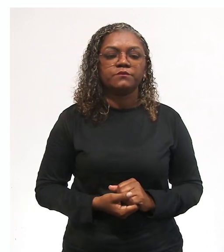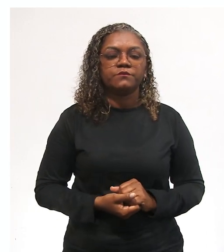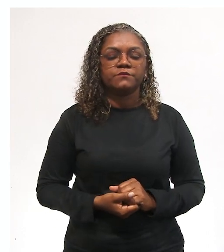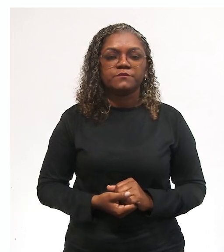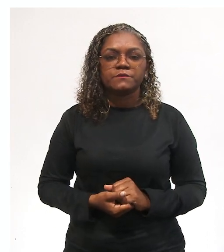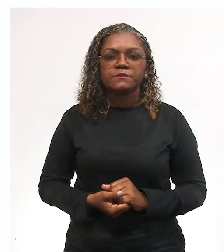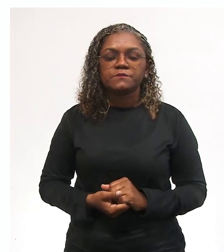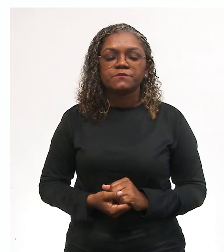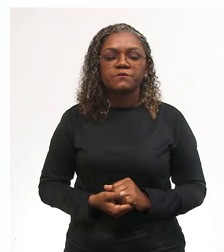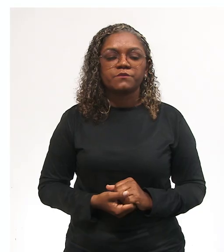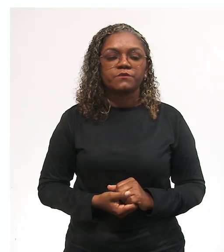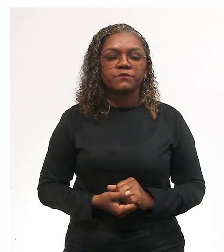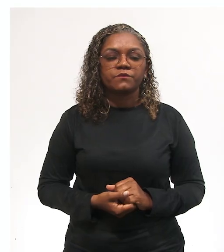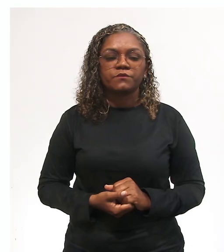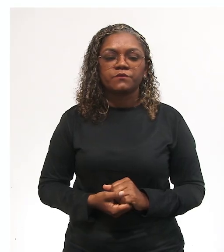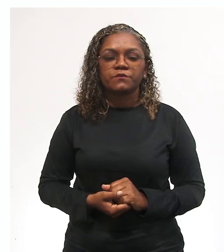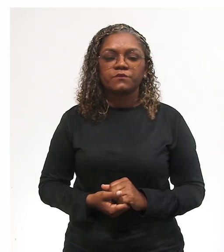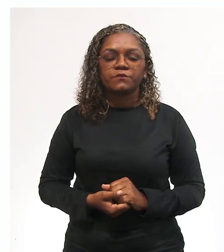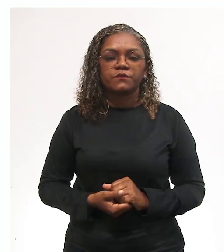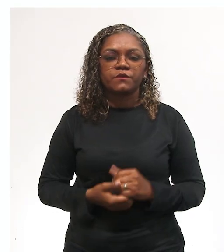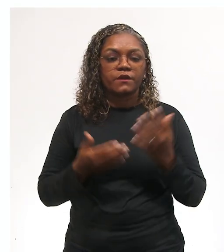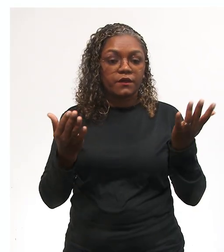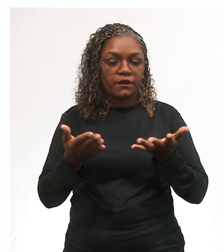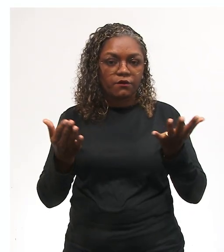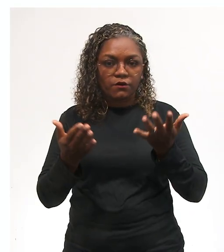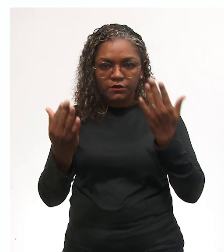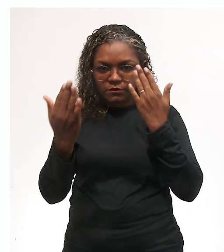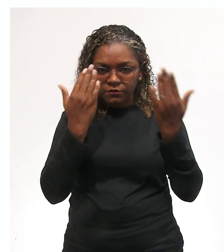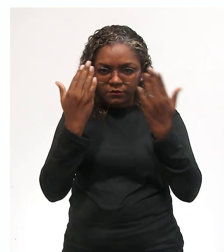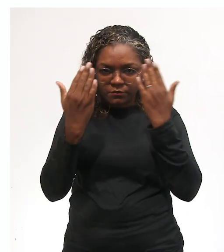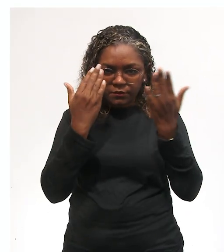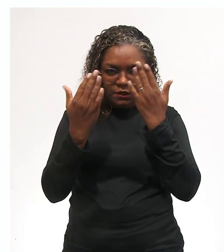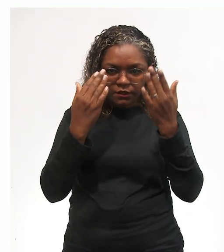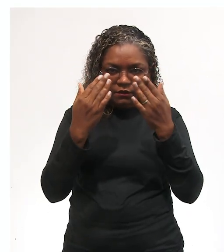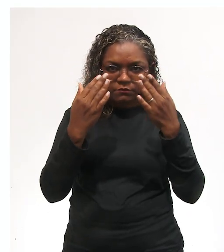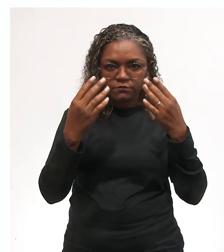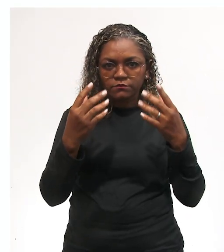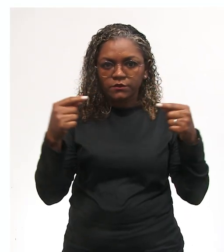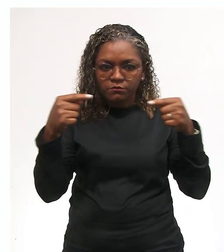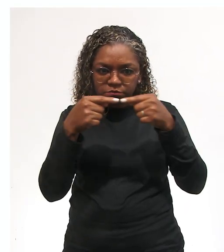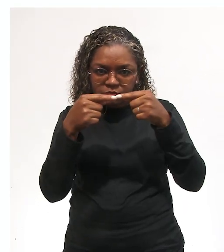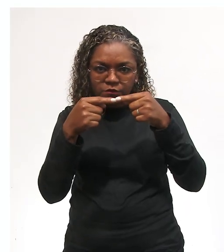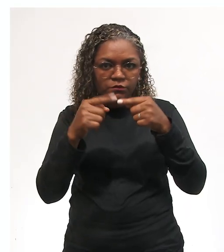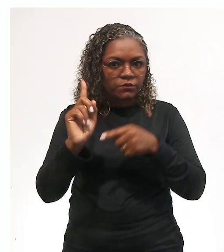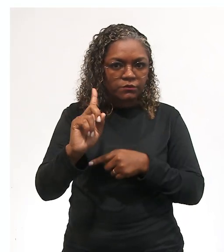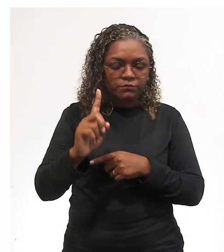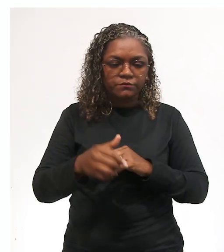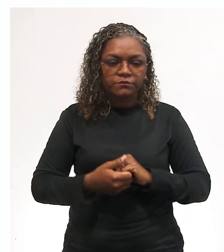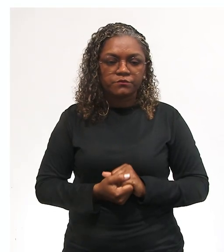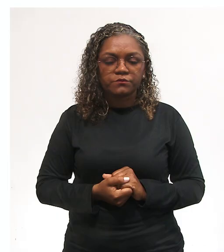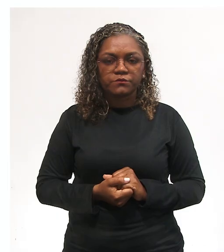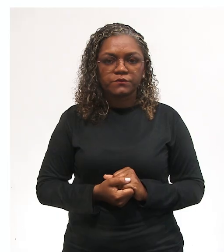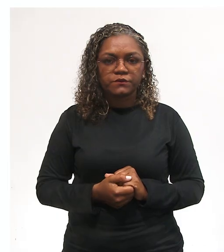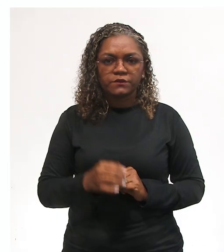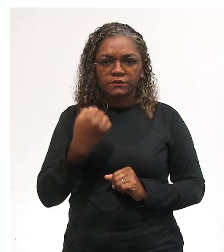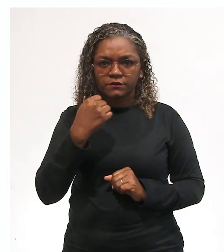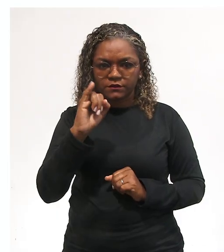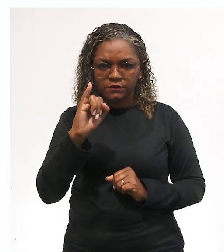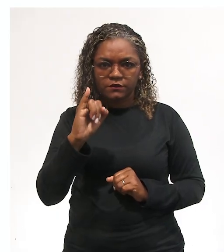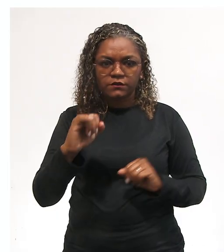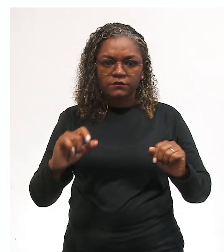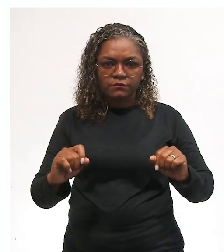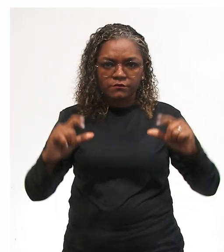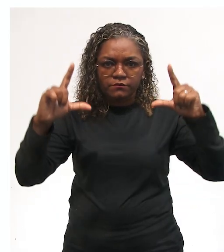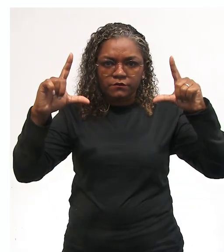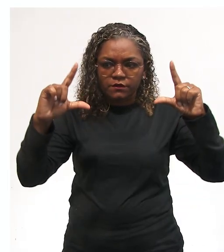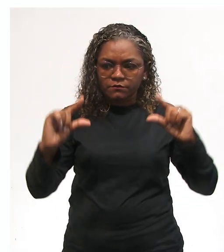2, né? Vamos verificar se essas 2 razões são proporcionais ou não, né? Então, pela propriedade